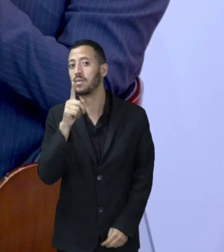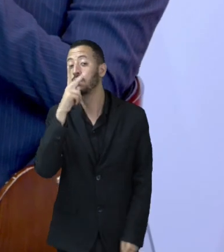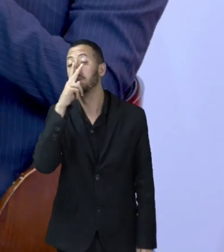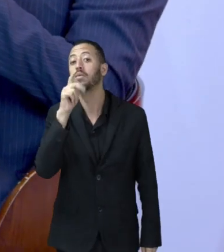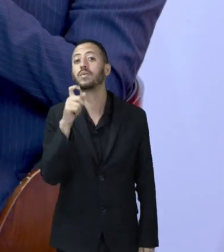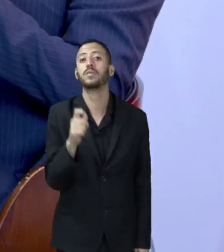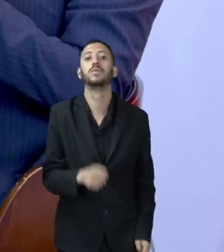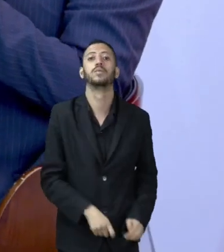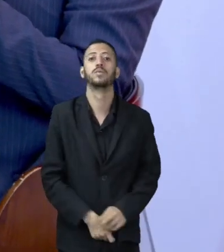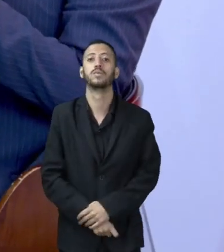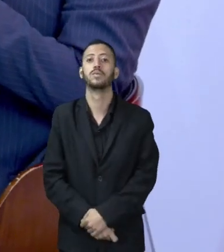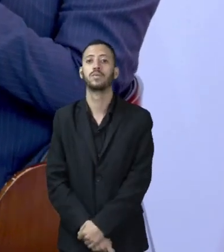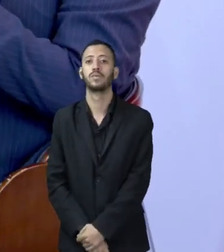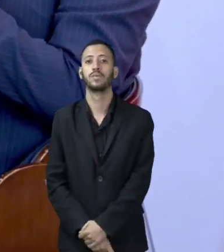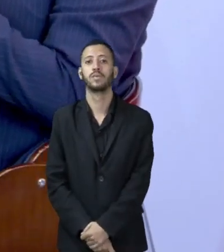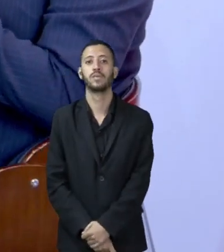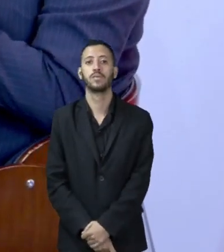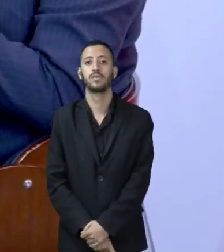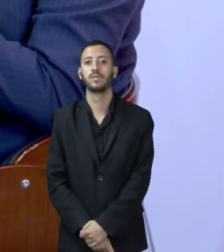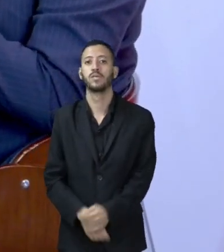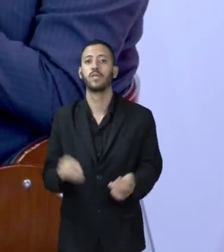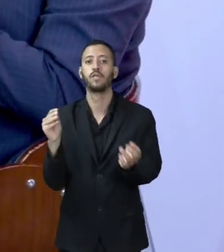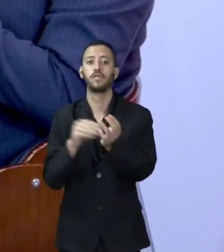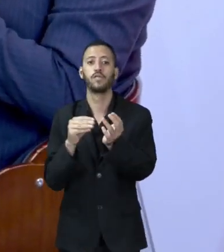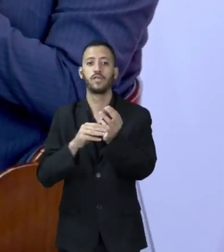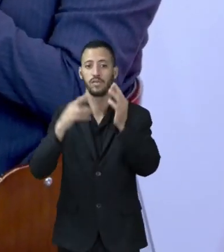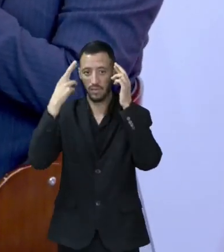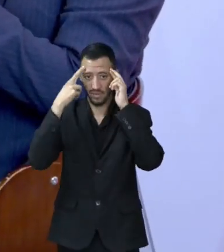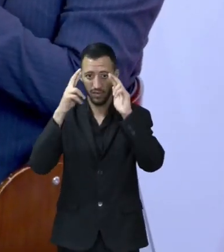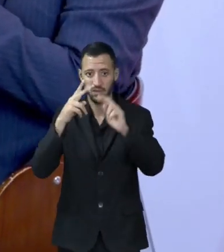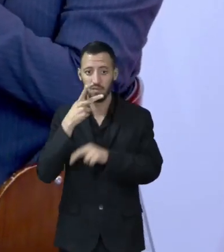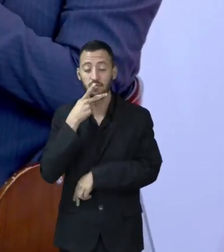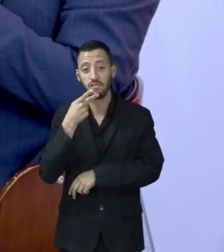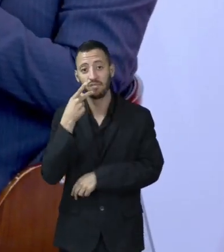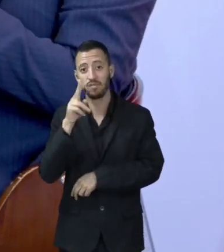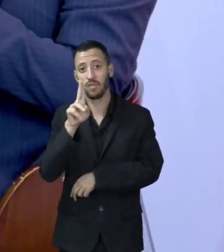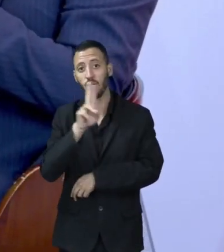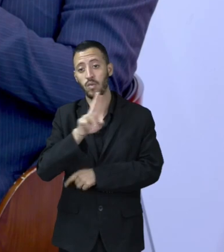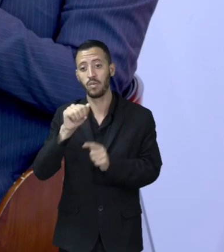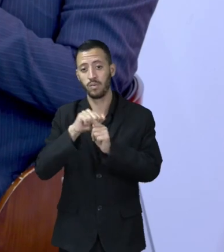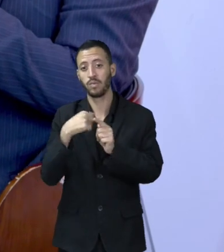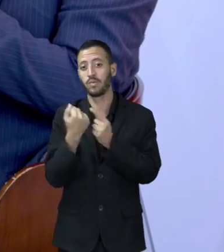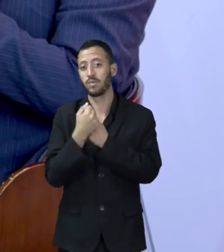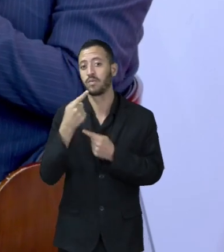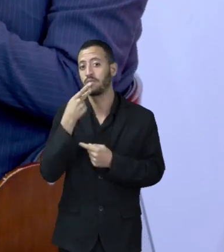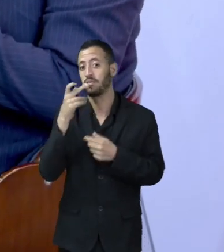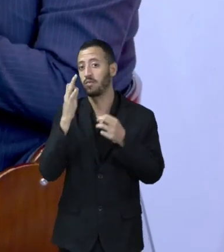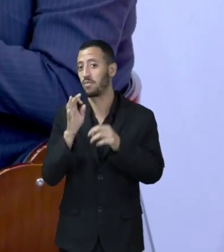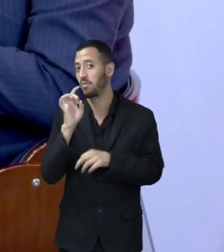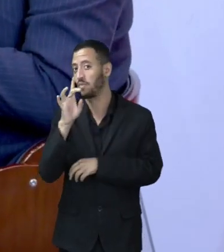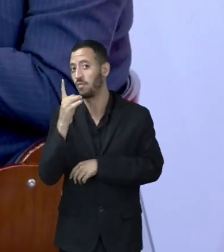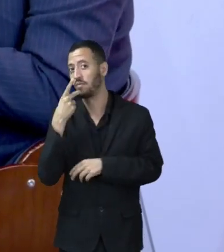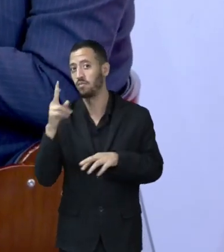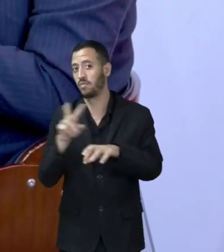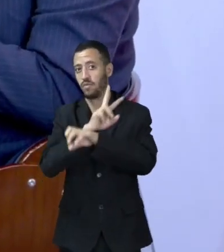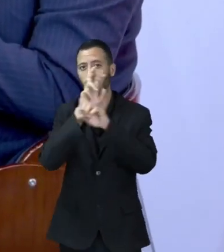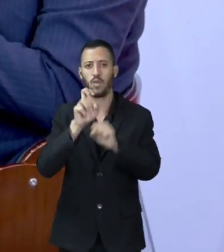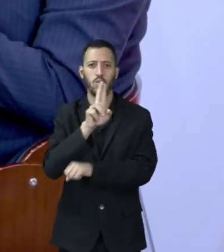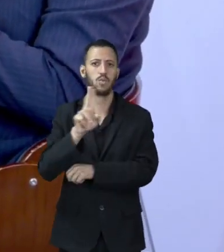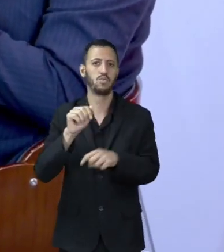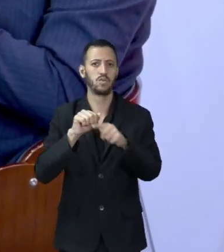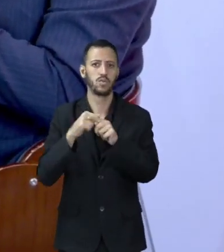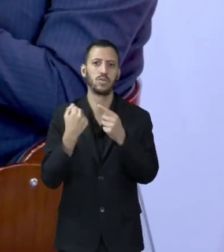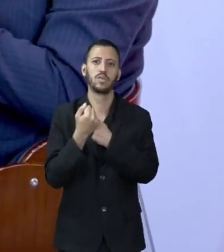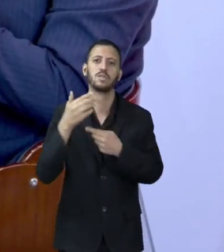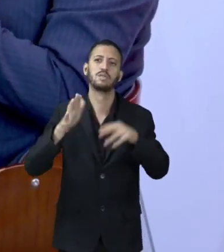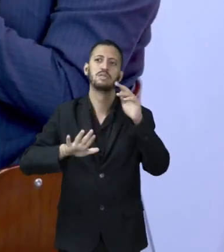acha que essa questão desse desrespeito, né, e a gente está falando de nome social, mas obviamente que não é só a questão do nome social,